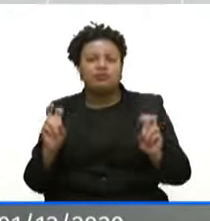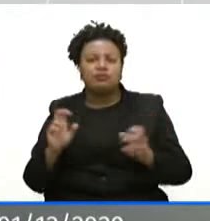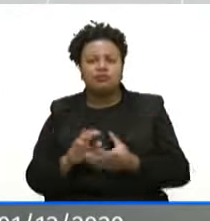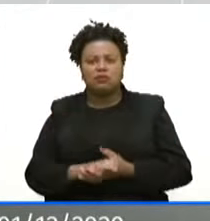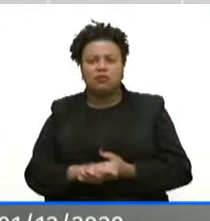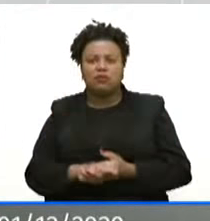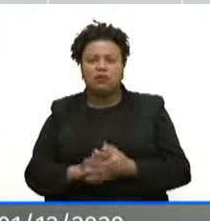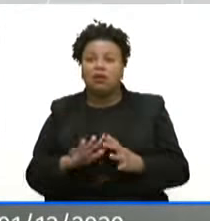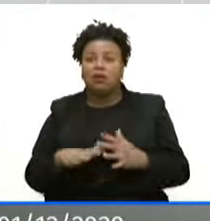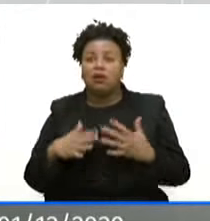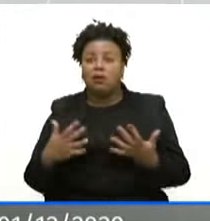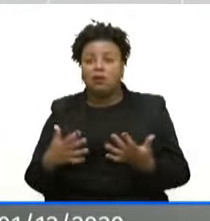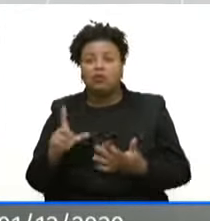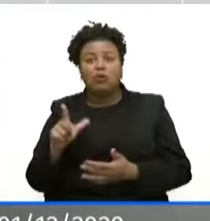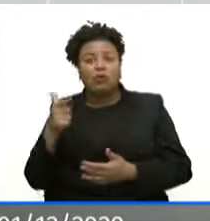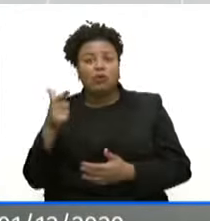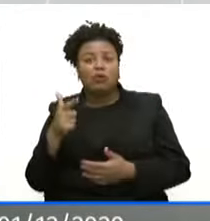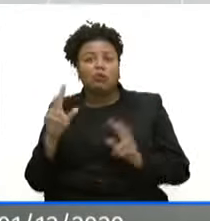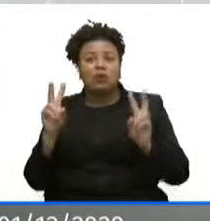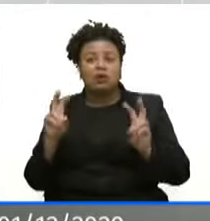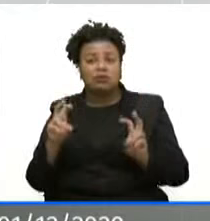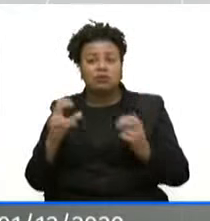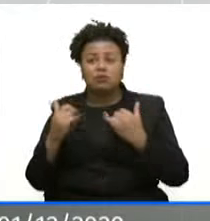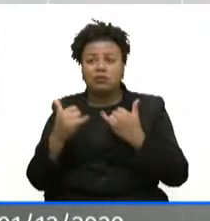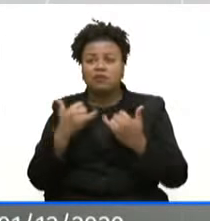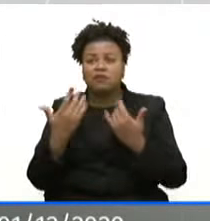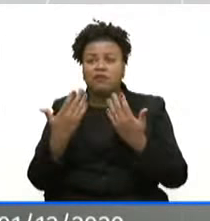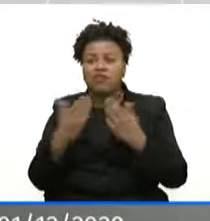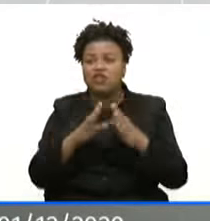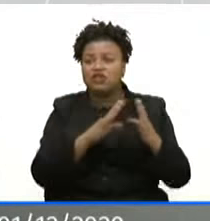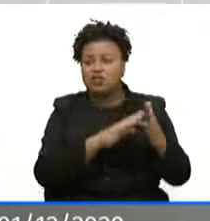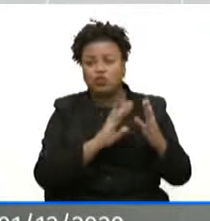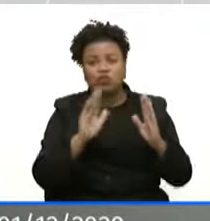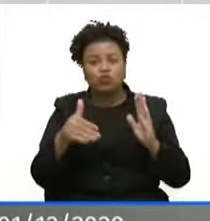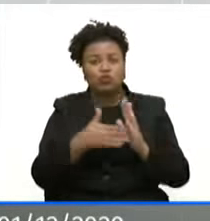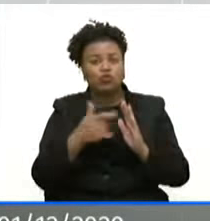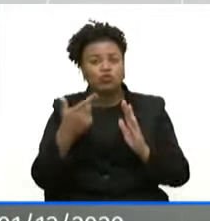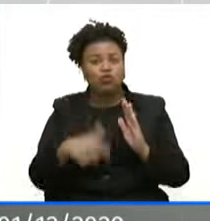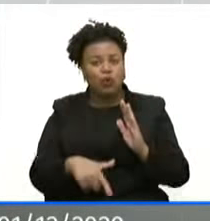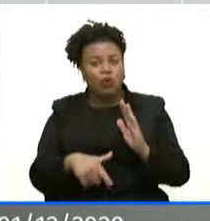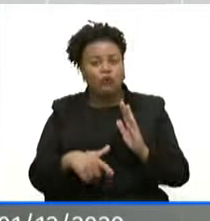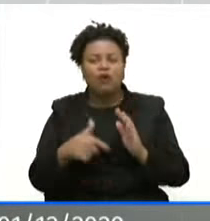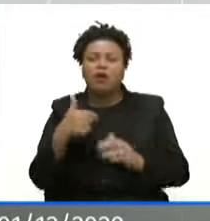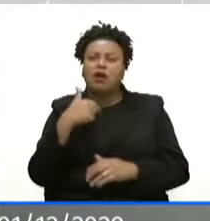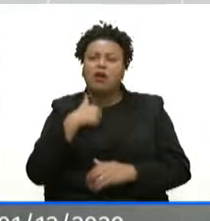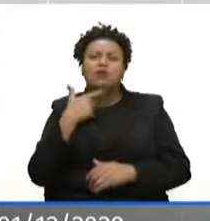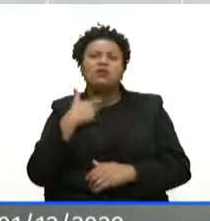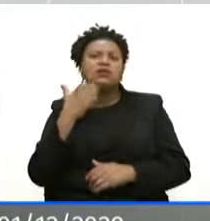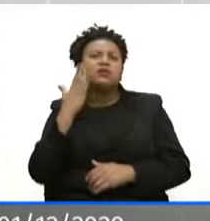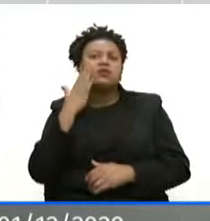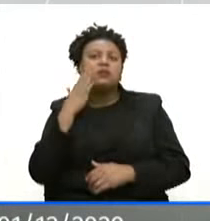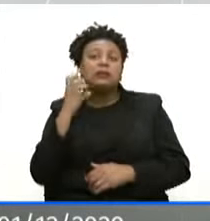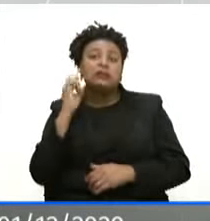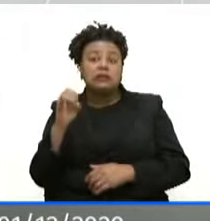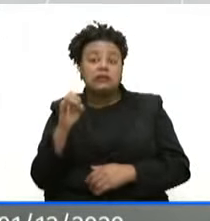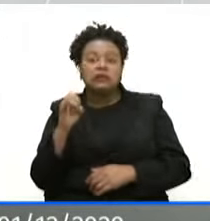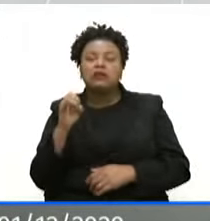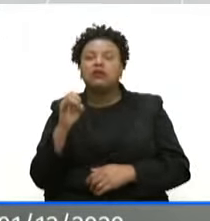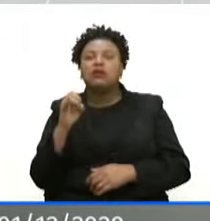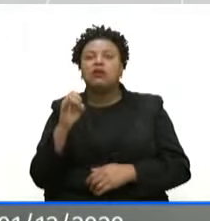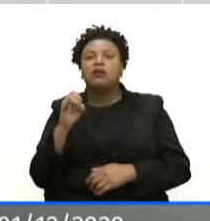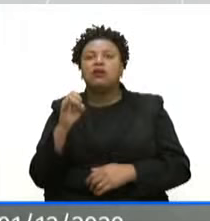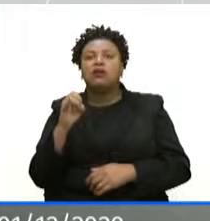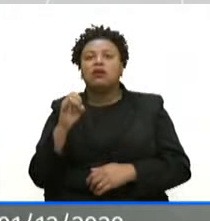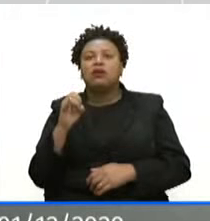assunto. E quando vem um outro assunto como esse, que fecha tudo de novo, eu gostaria de saber